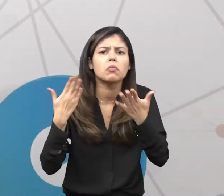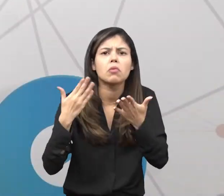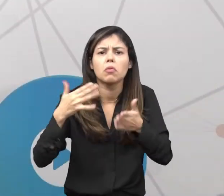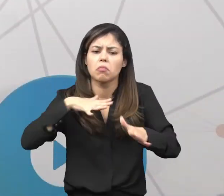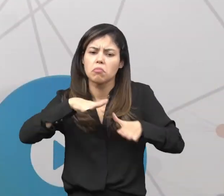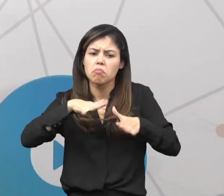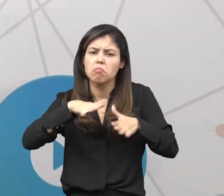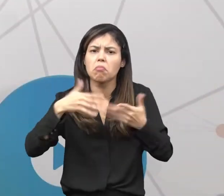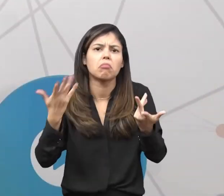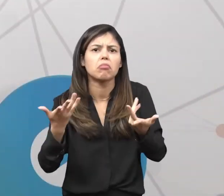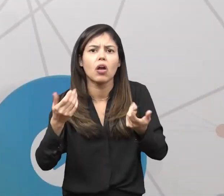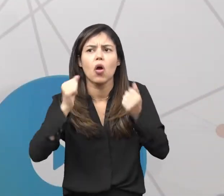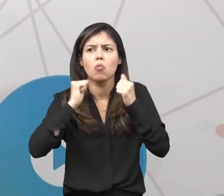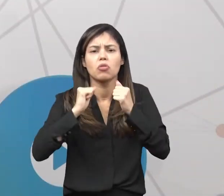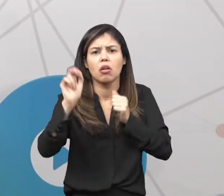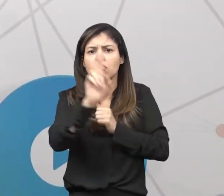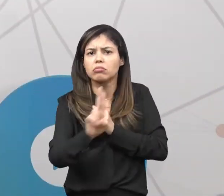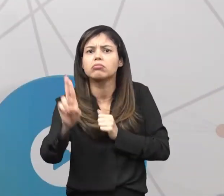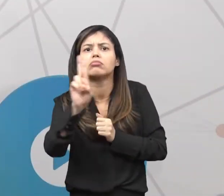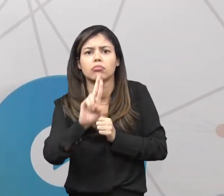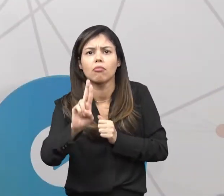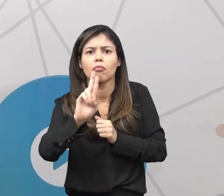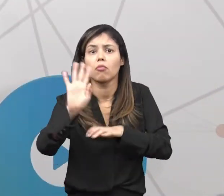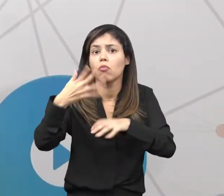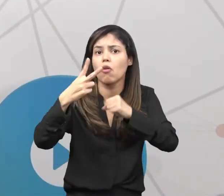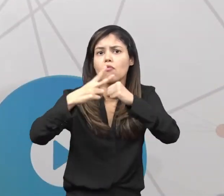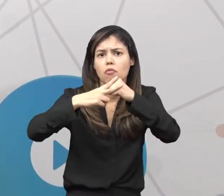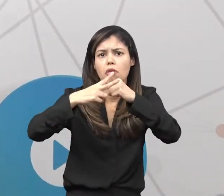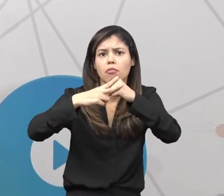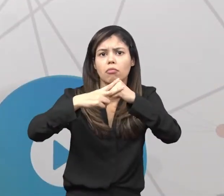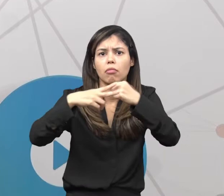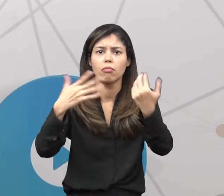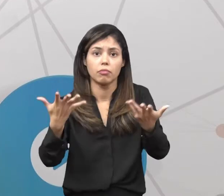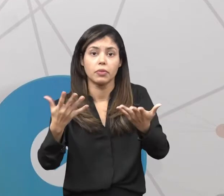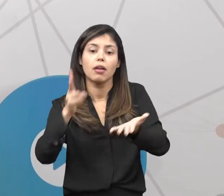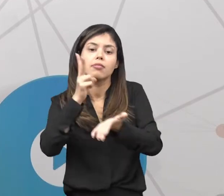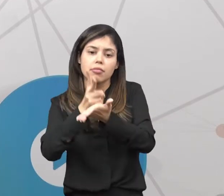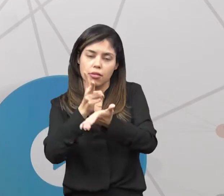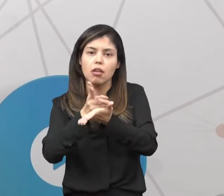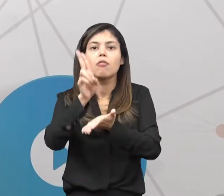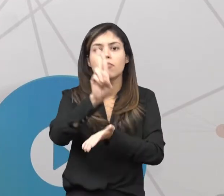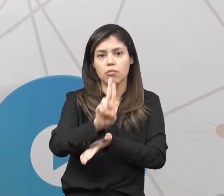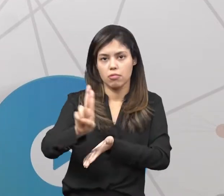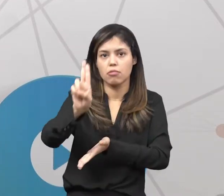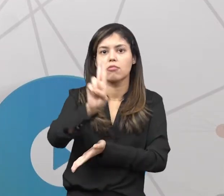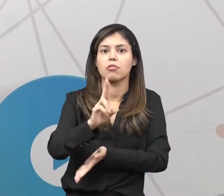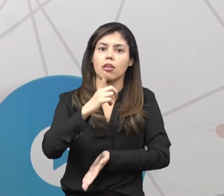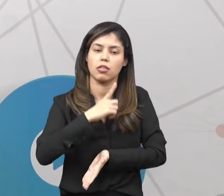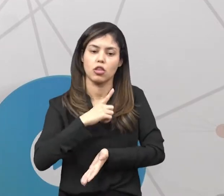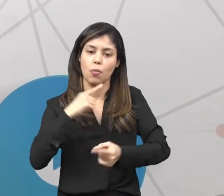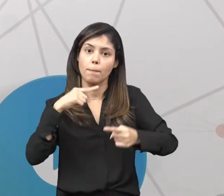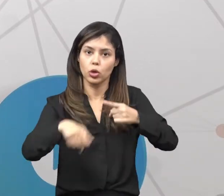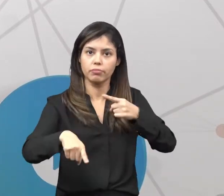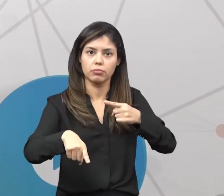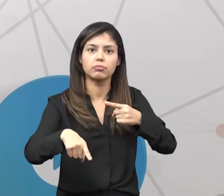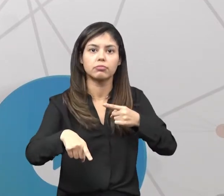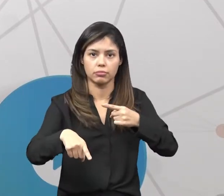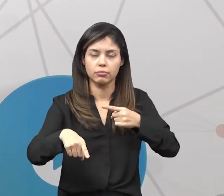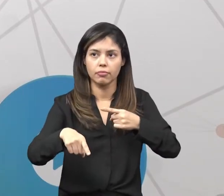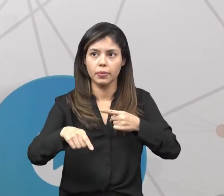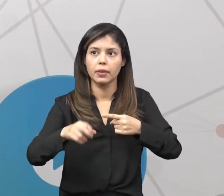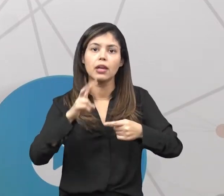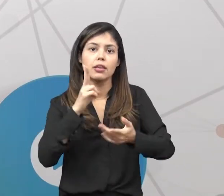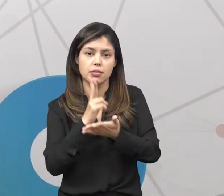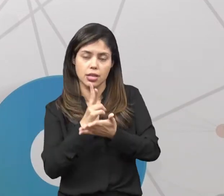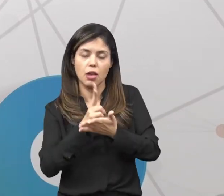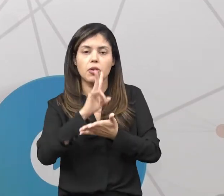vou poder fazer a utilização desses verbos? Sempre que houver algum tipo de proibição. Sempre que houver